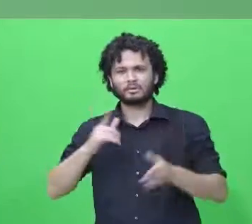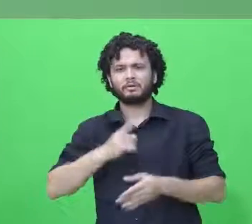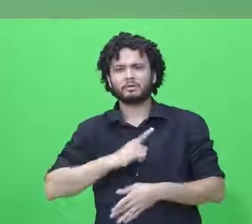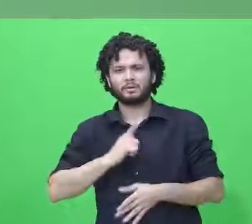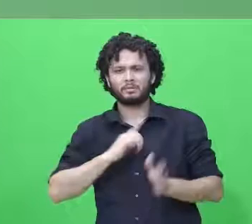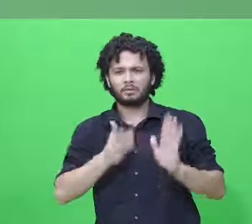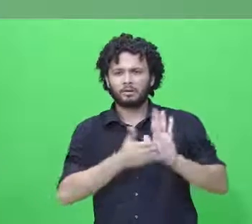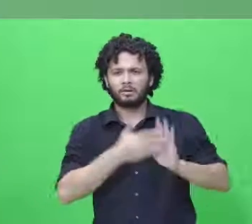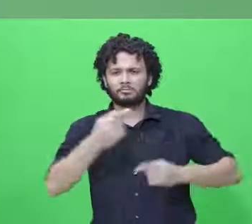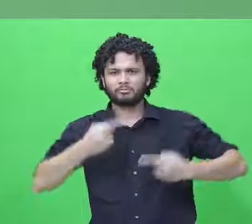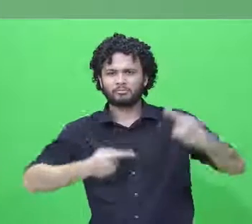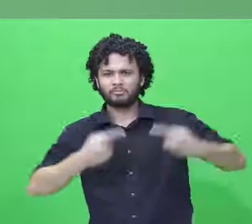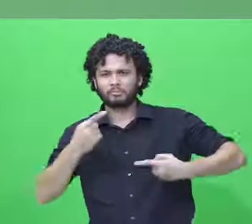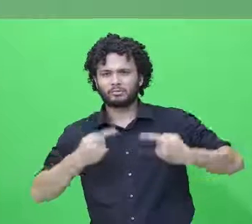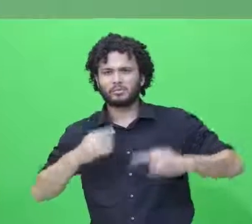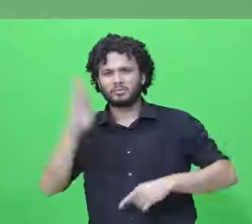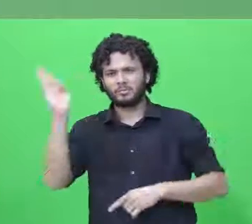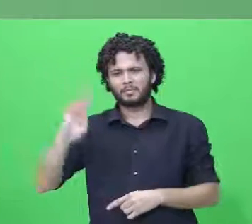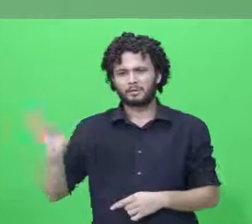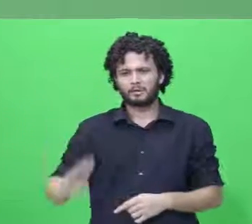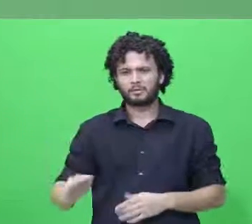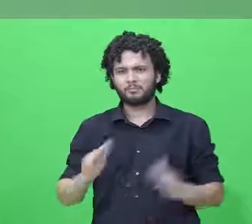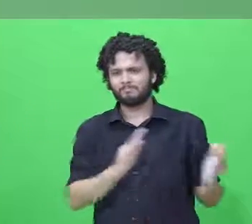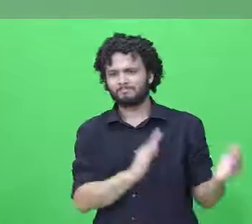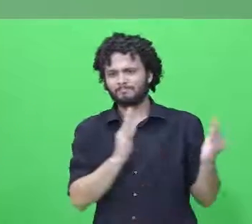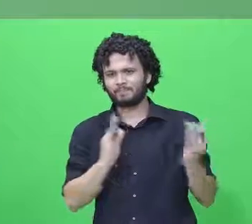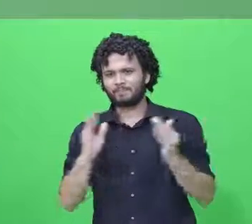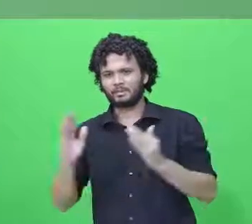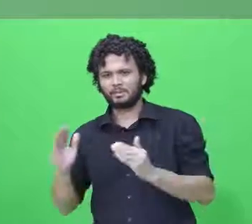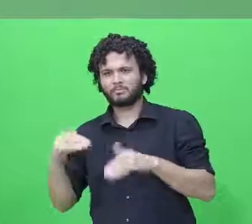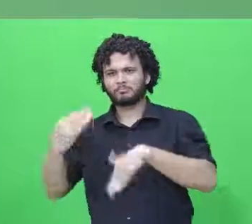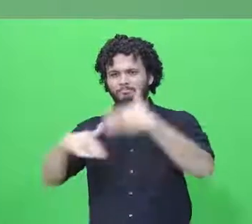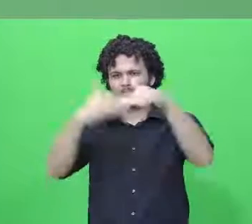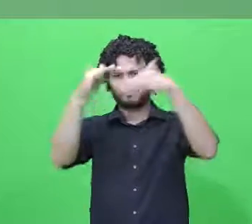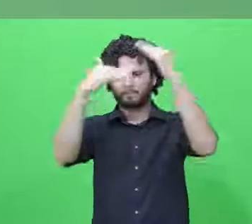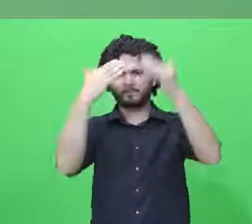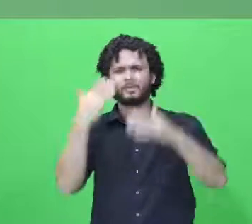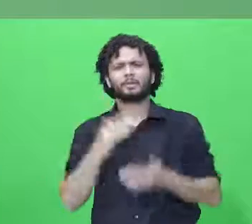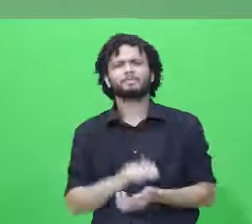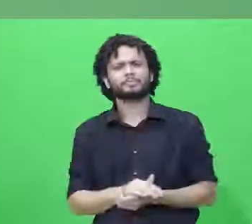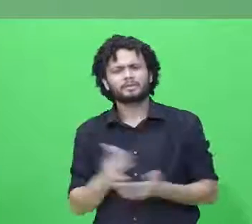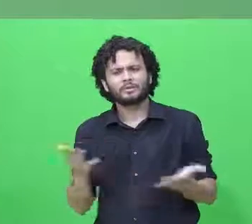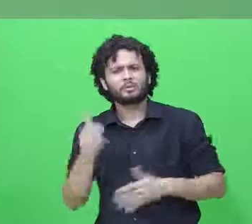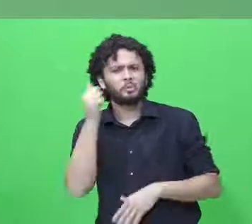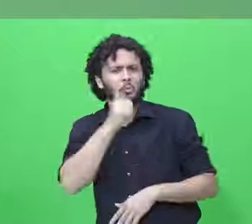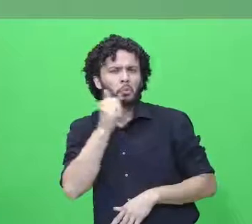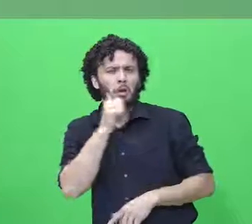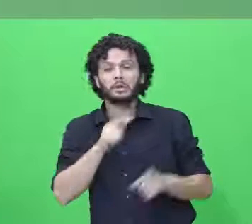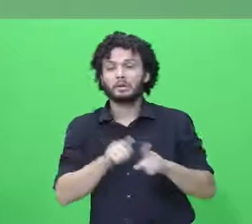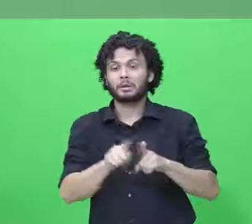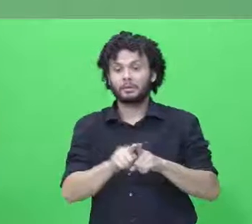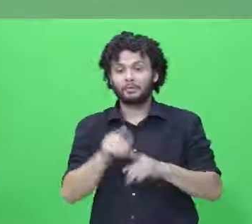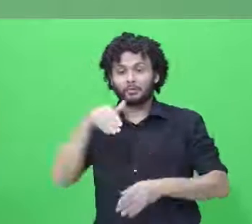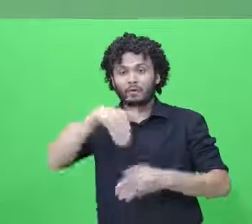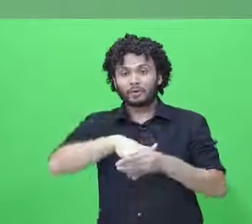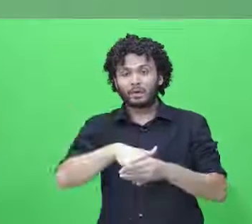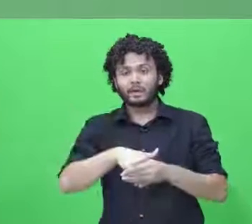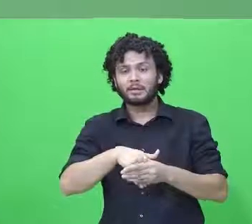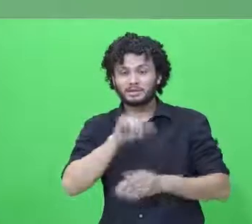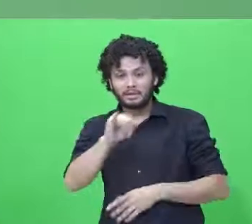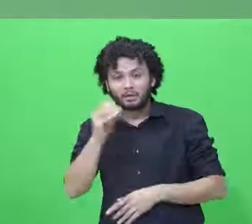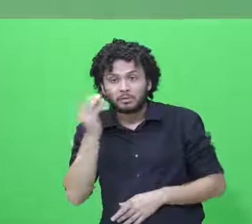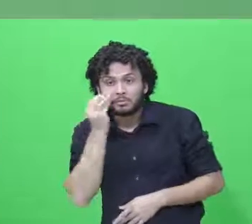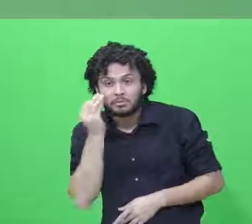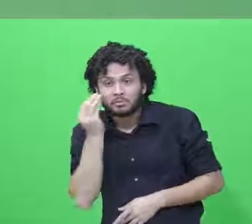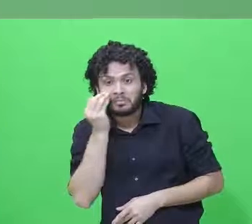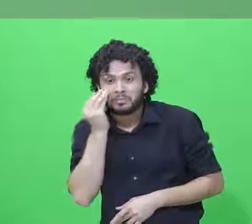próprias discussões, então, desse Brasil que está mudando, que está se modernizando. Então, agora, por que não, então, colocar as mulheres? Mesmo porque, se a gente observar, então,